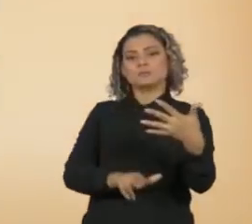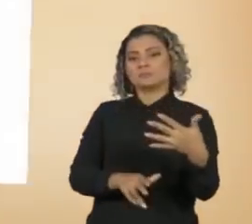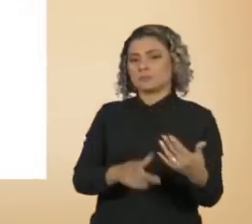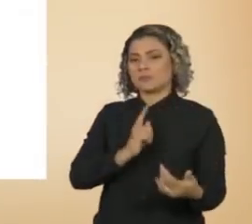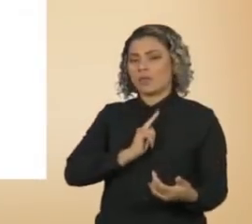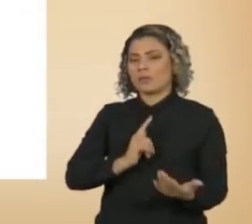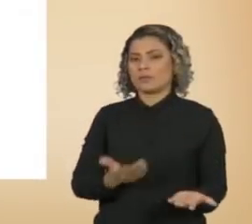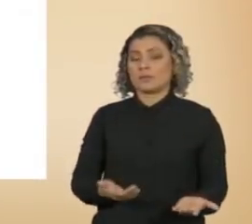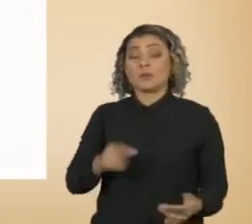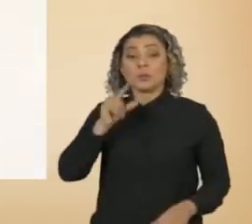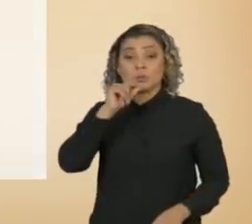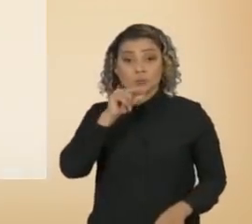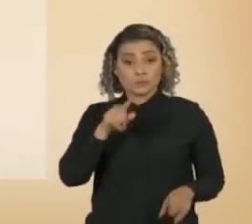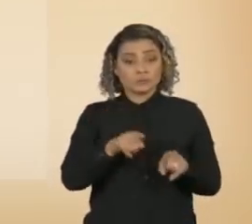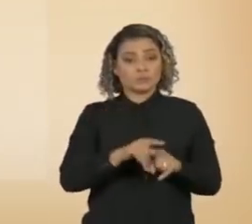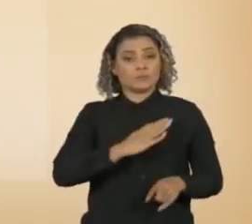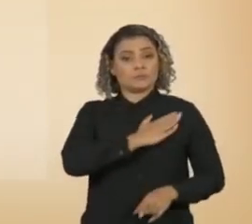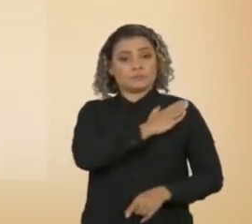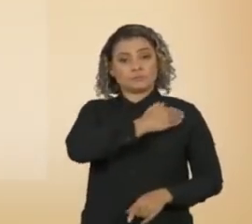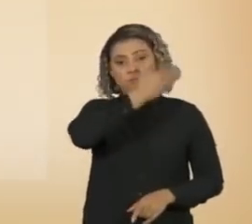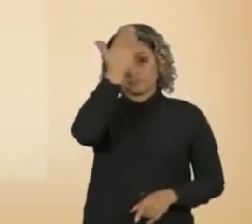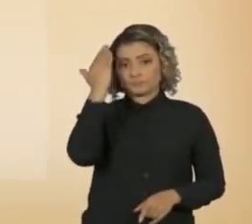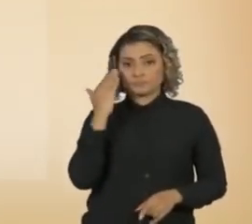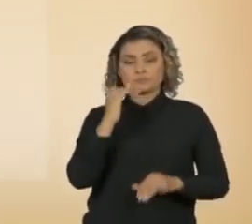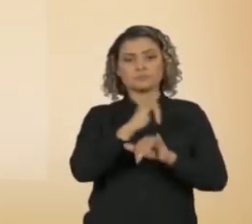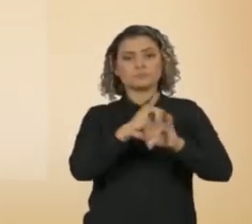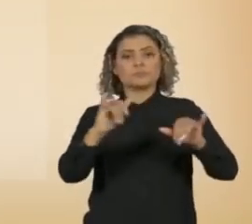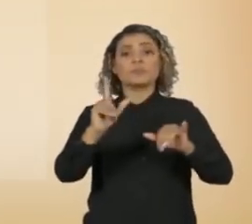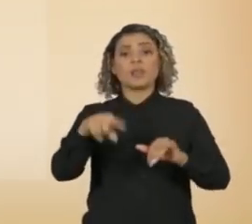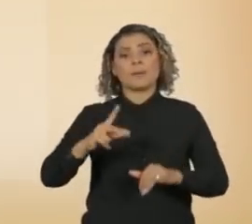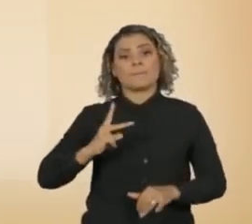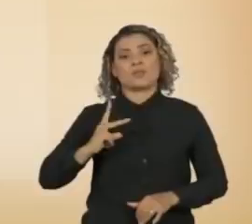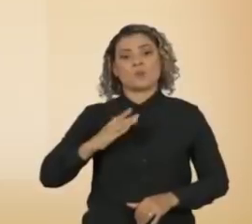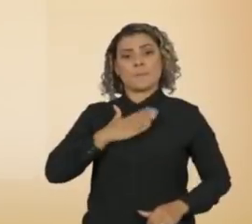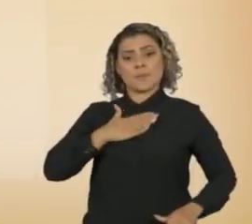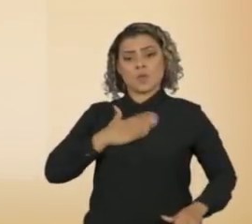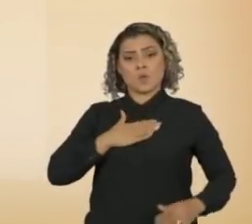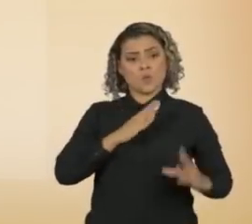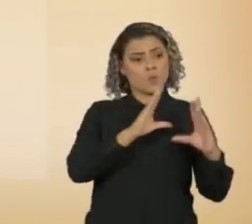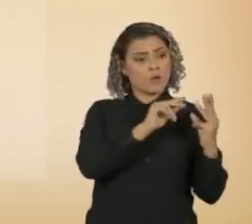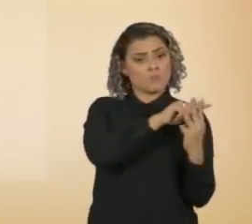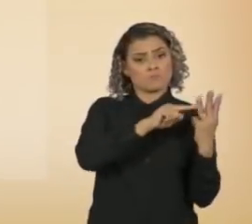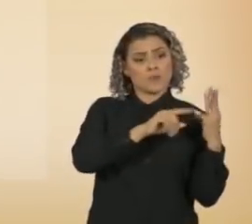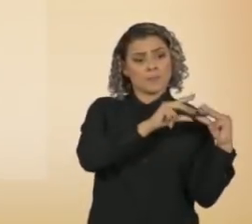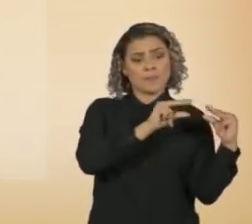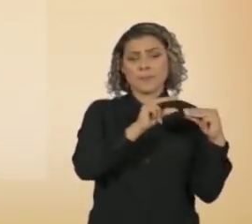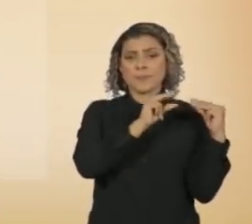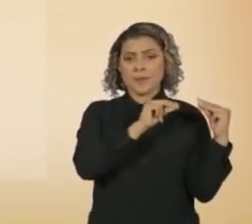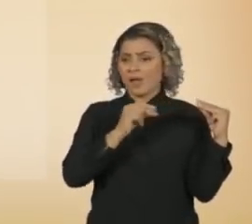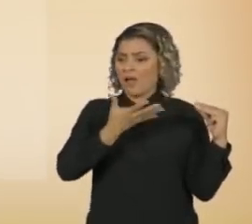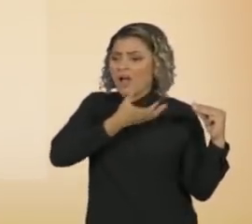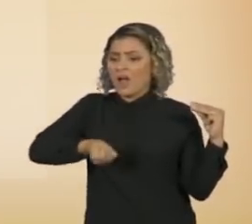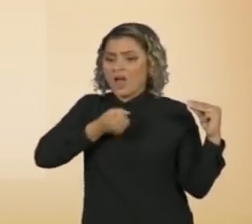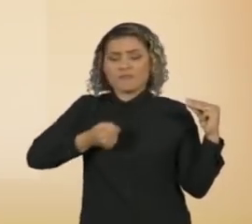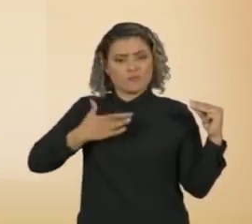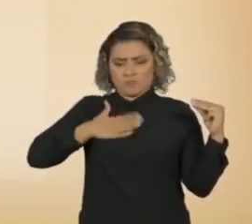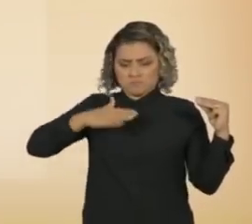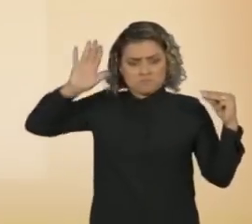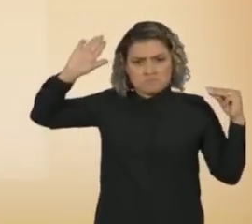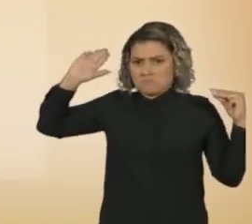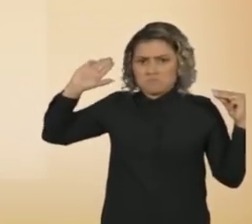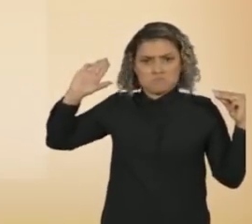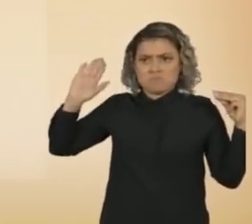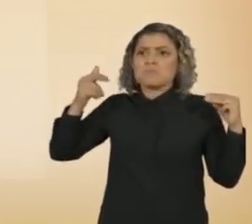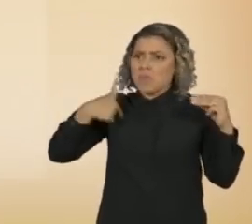Também pelo Twitter, o general Heleno disse que houve invasão de privacidade. O ministro do Gabinete de Segurança